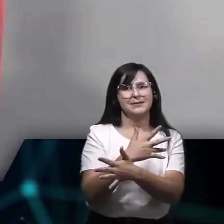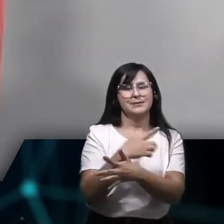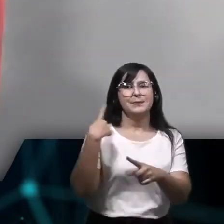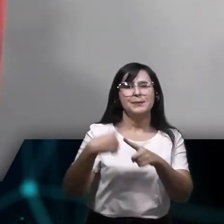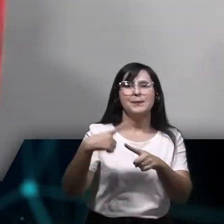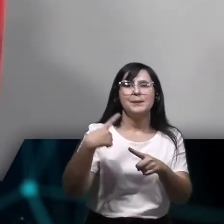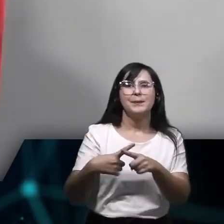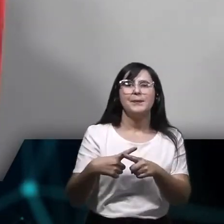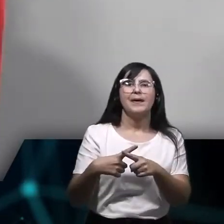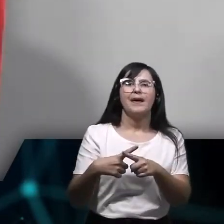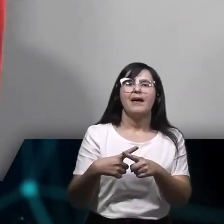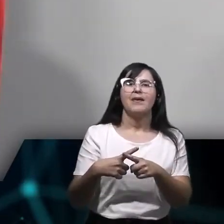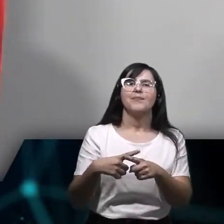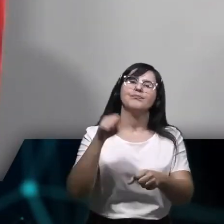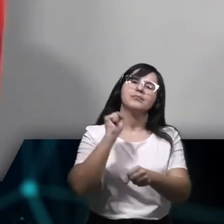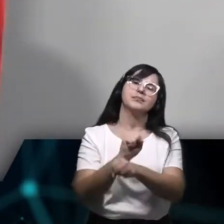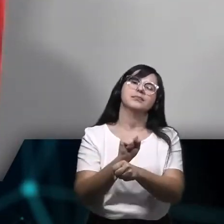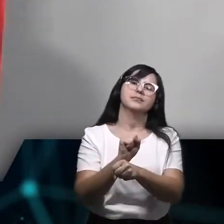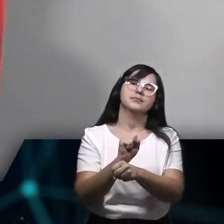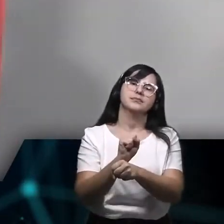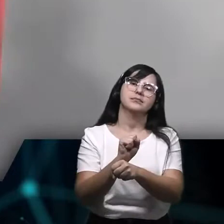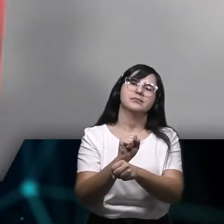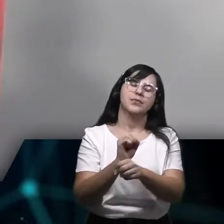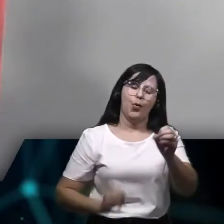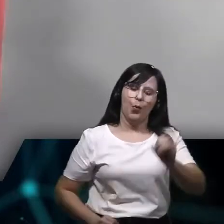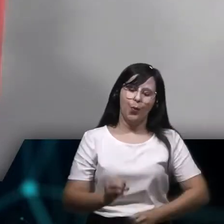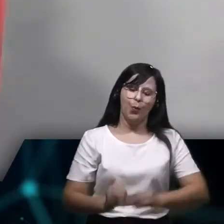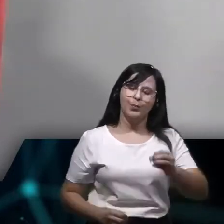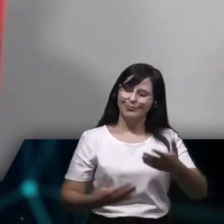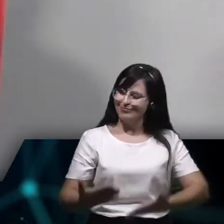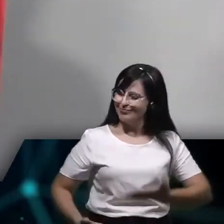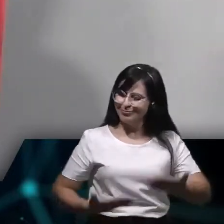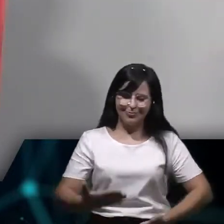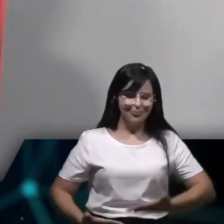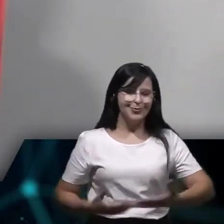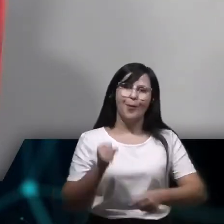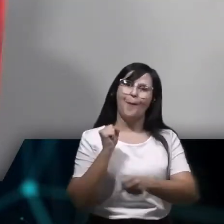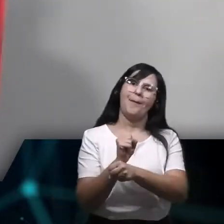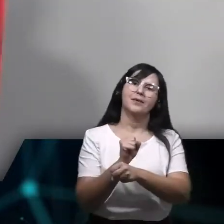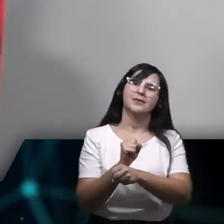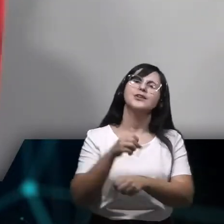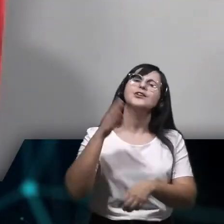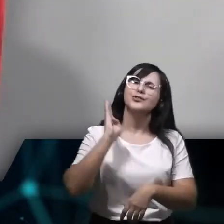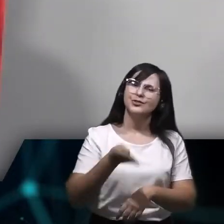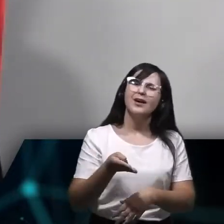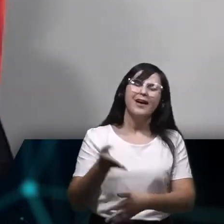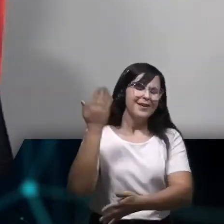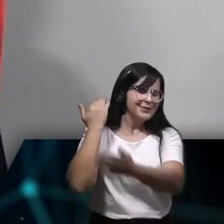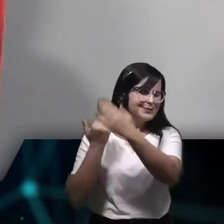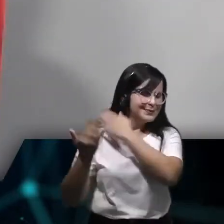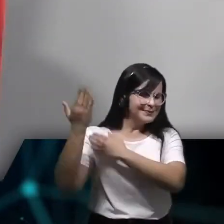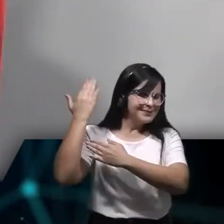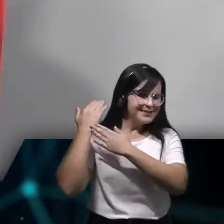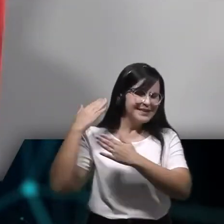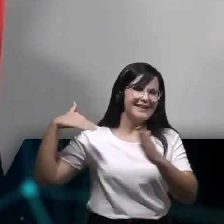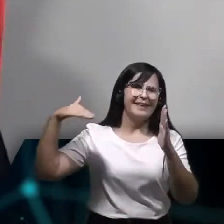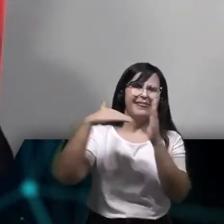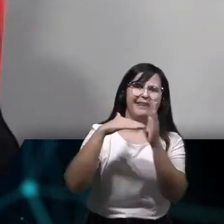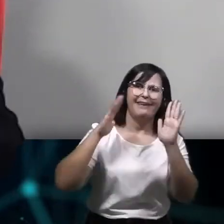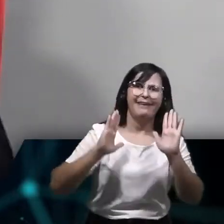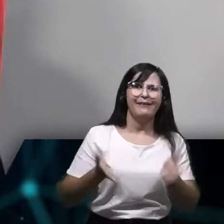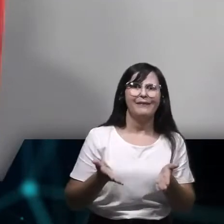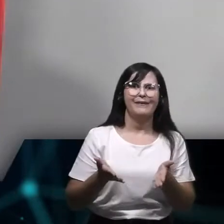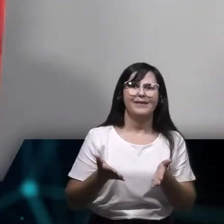tem muitas obras paradas. E não é apenas da atual gestão, certo? É de gestões anteriores que a gente tem que